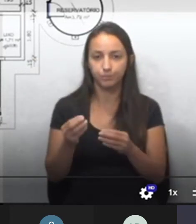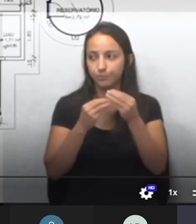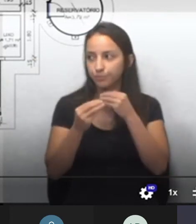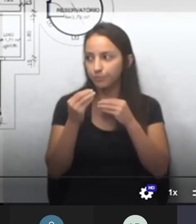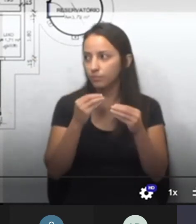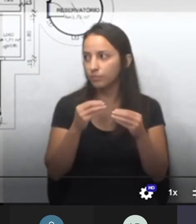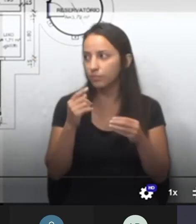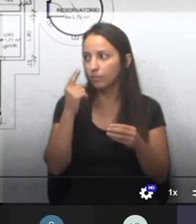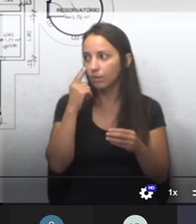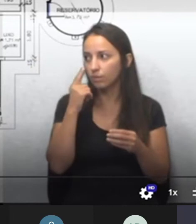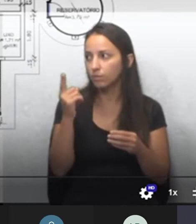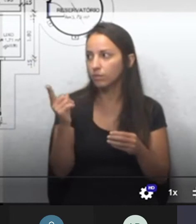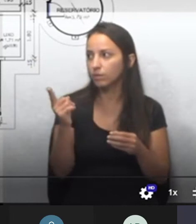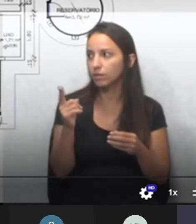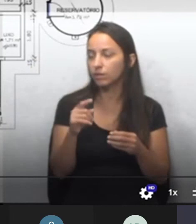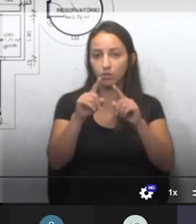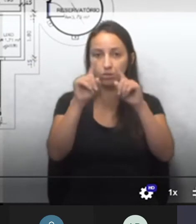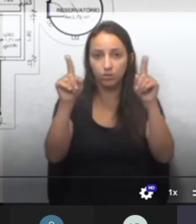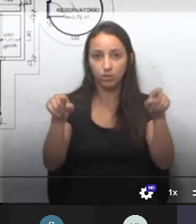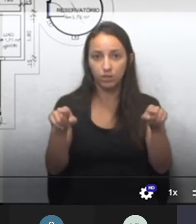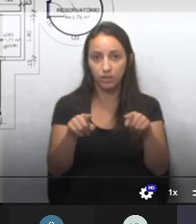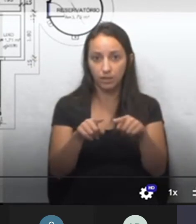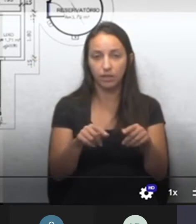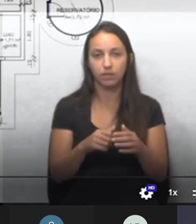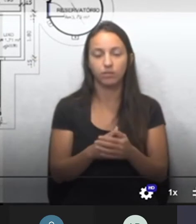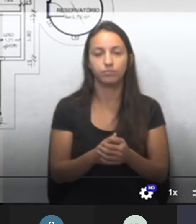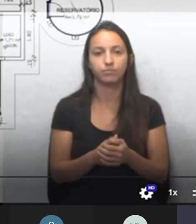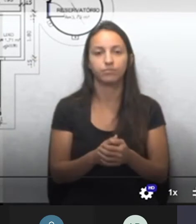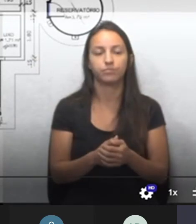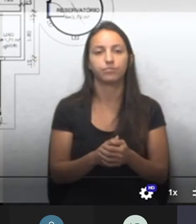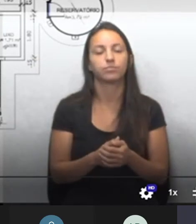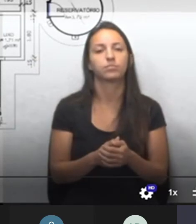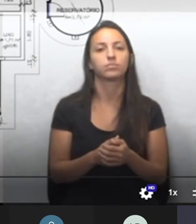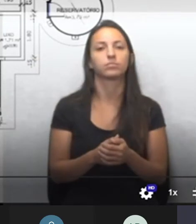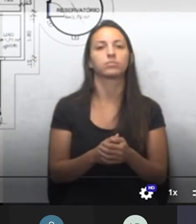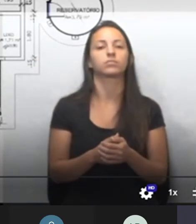uma pia aqui. Olha a janela aqui embaixo da pia. Excelente, hein? Na frente.